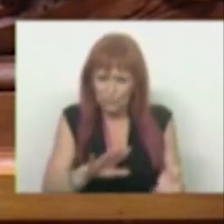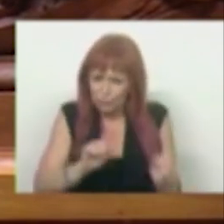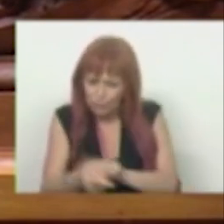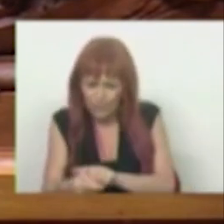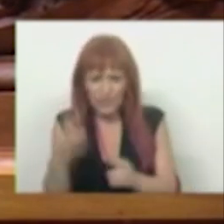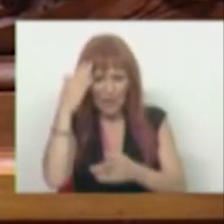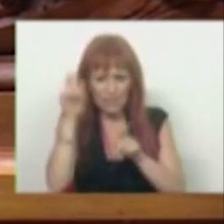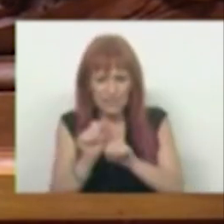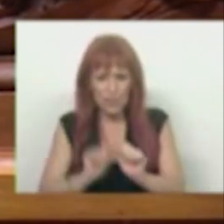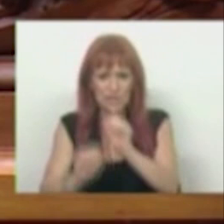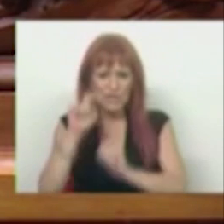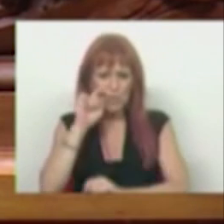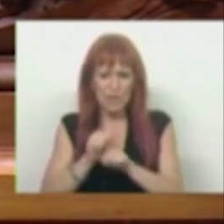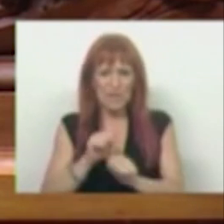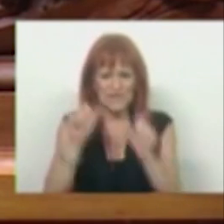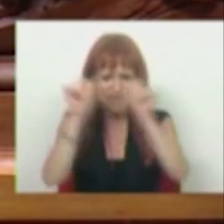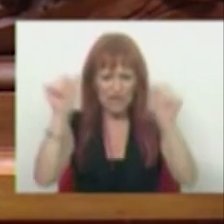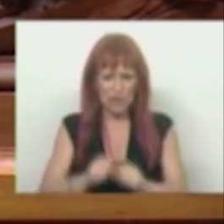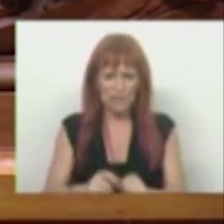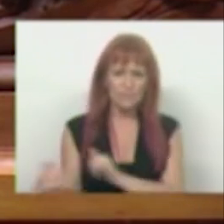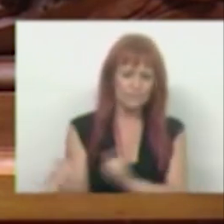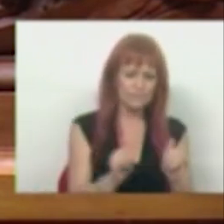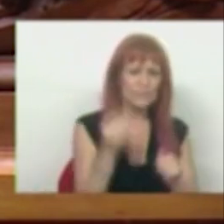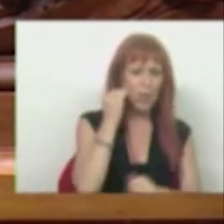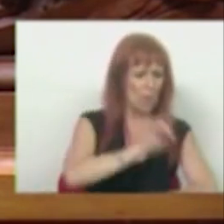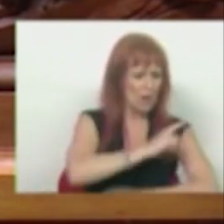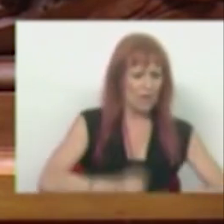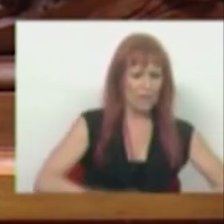reversibilidade e capacidade de segurança ao sistema. Por outro lado, a forte